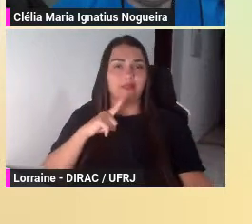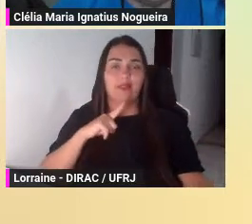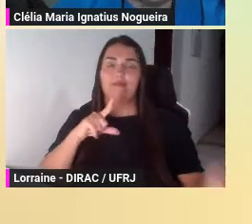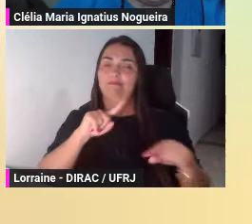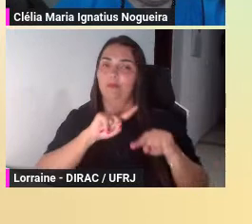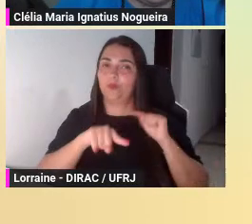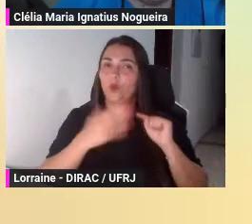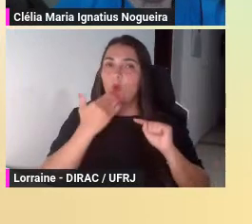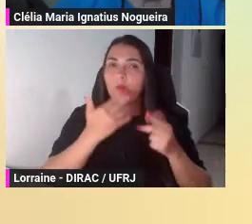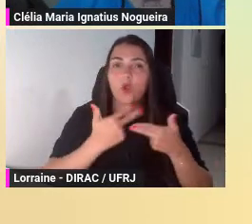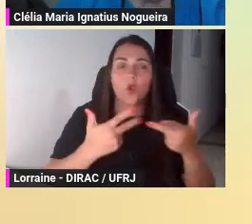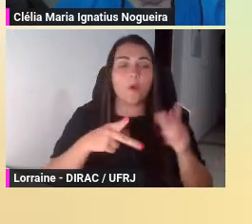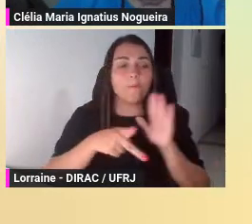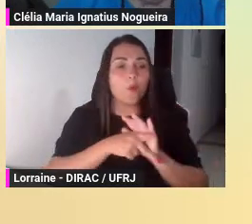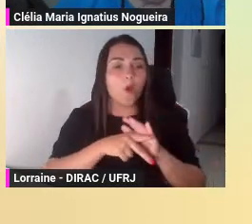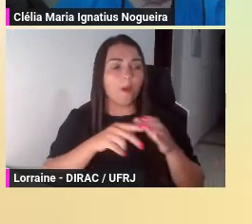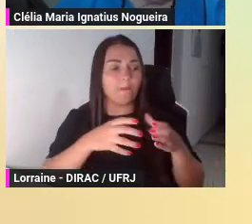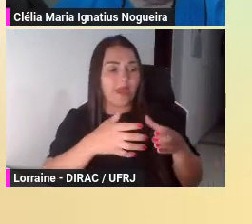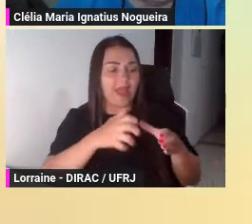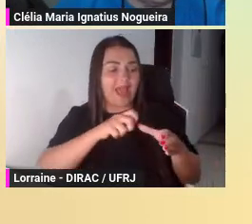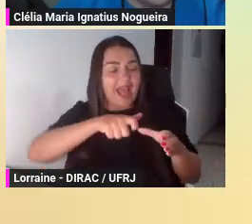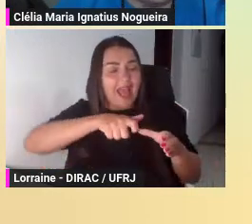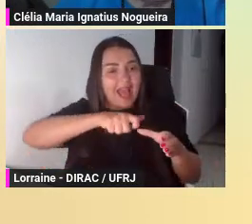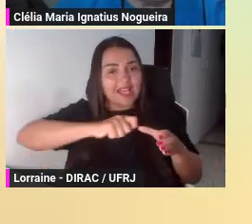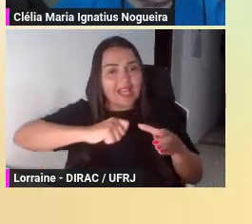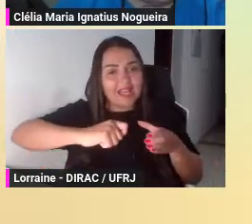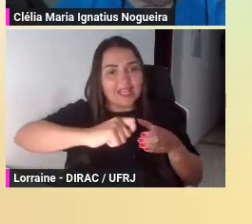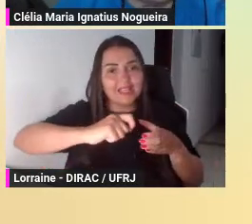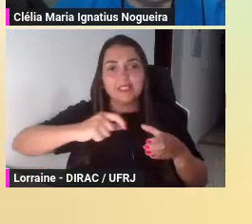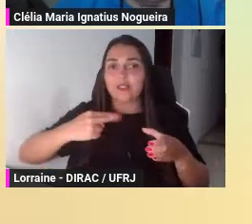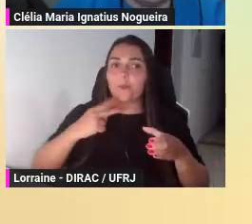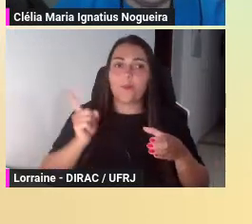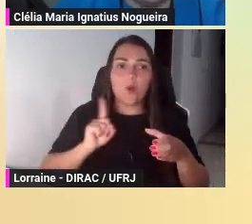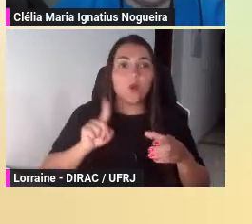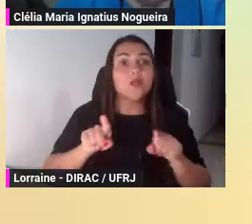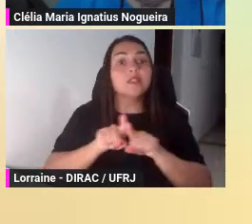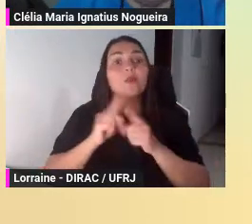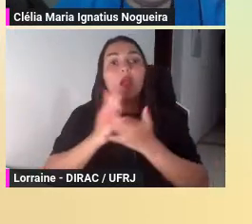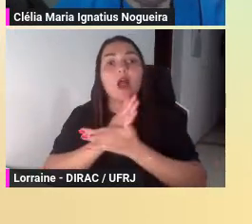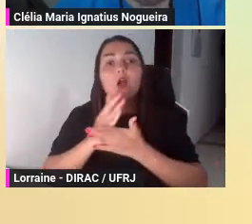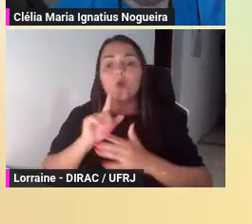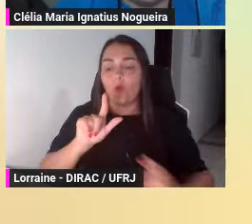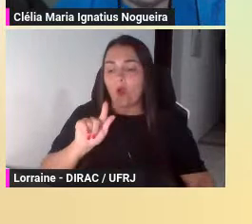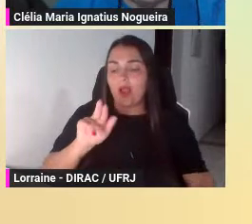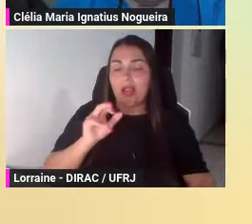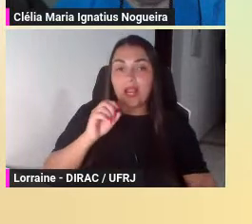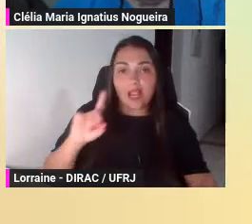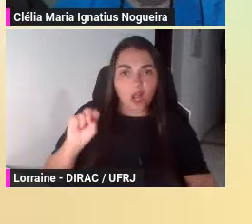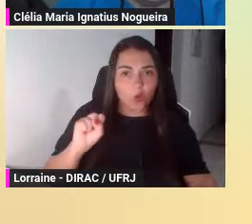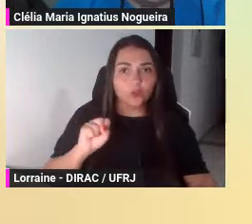nada industrializado, tem algumas dificuldades com grãos, tipo milho, grão de bico, etc.